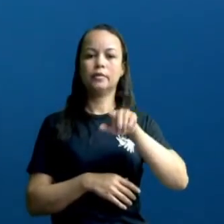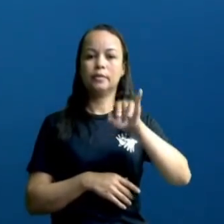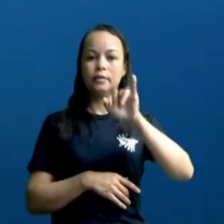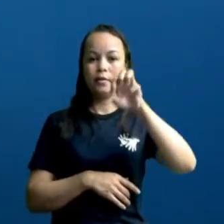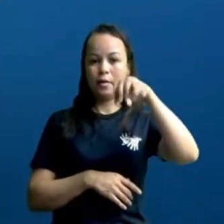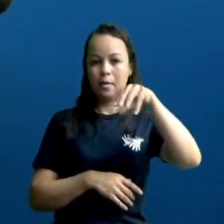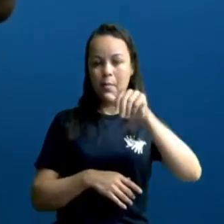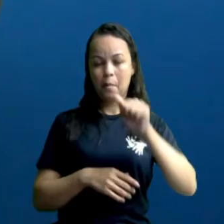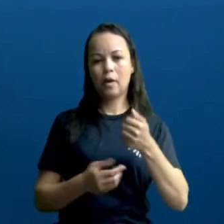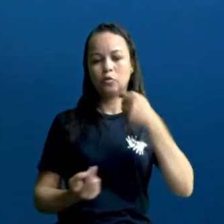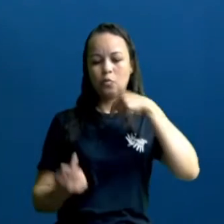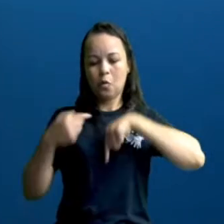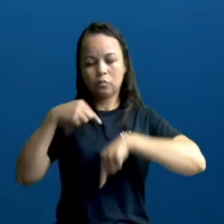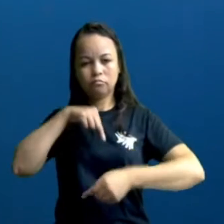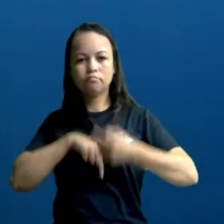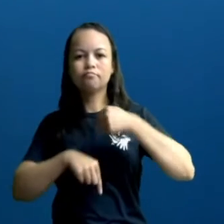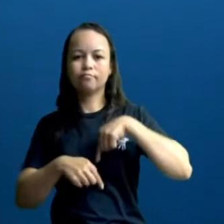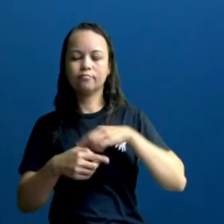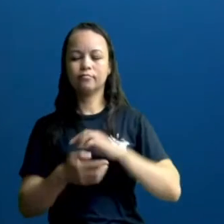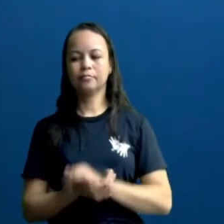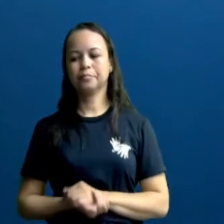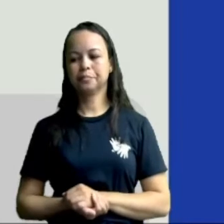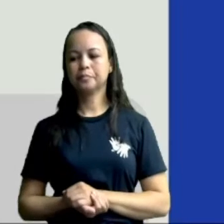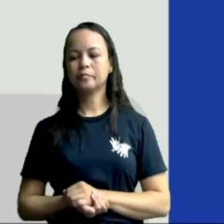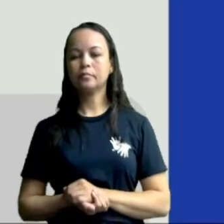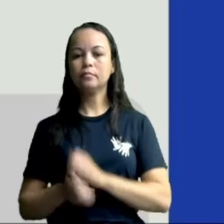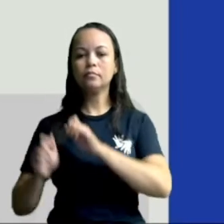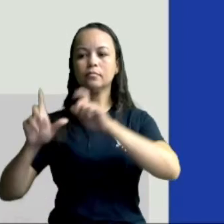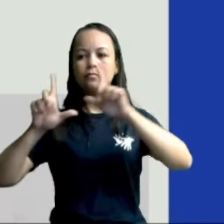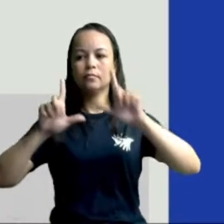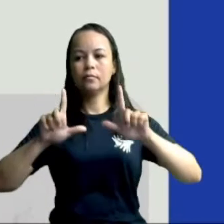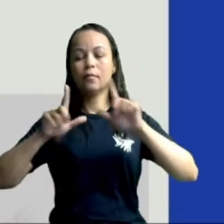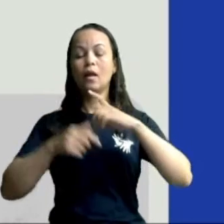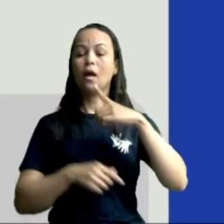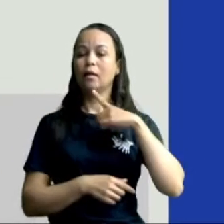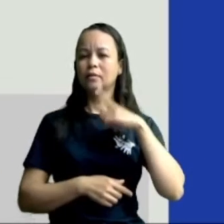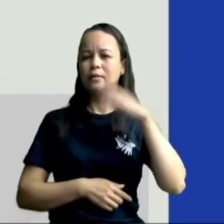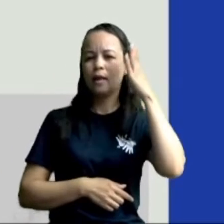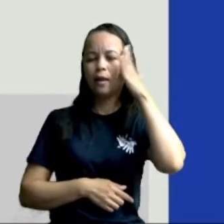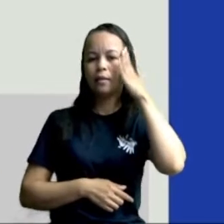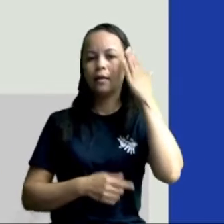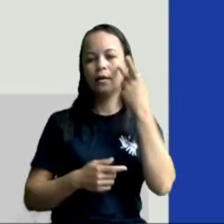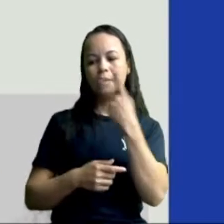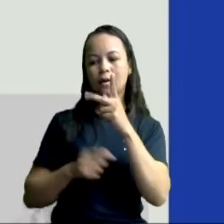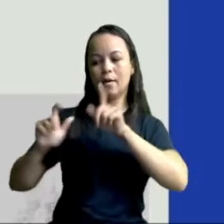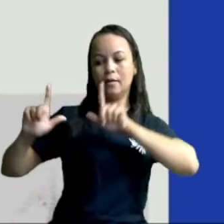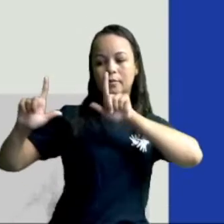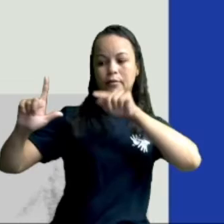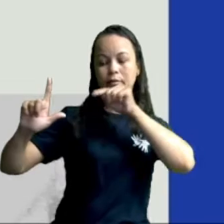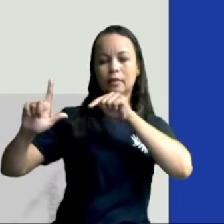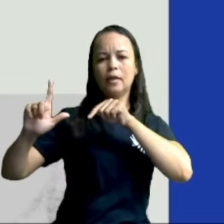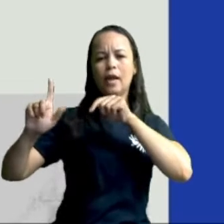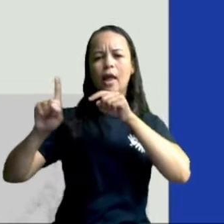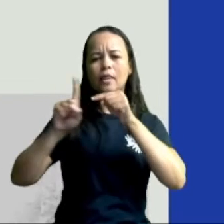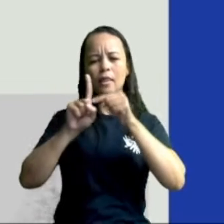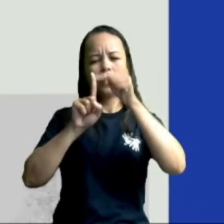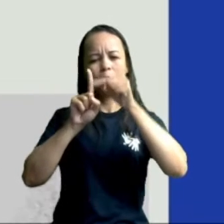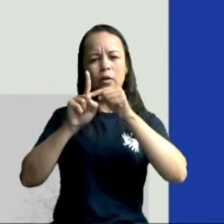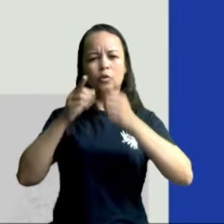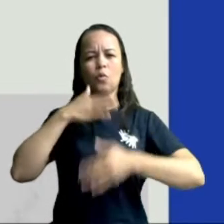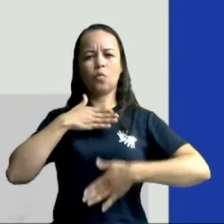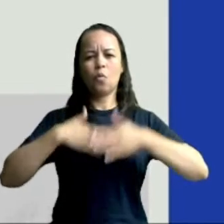nossos processos fisiológicos. Abre essa imagem aí, por favor, produção. A gente entender isso aqui, ó, que a temperatura corporal, gente, em torno